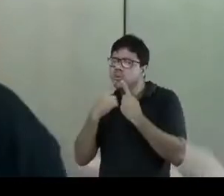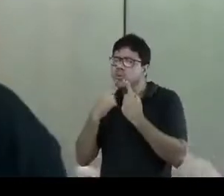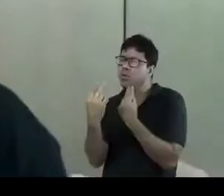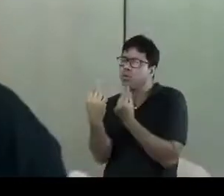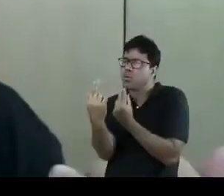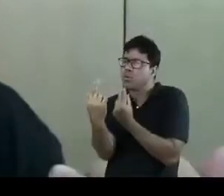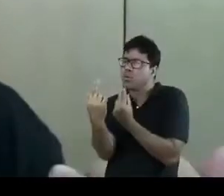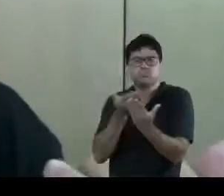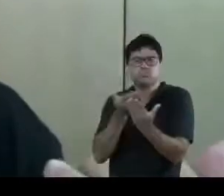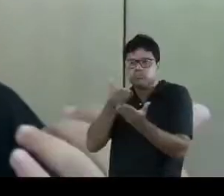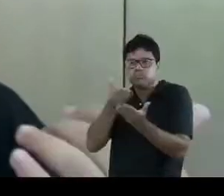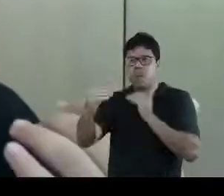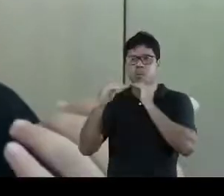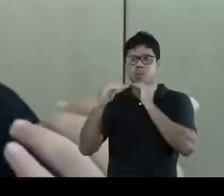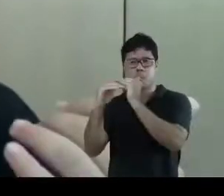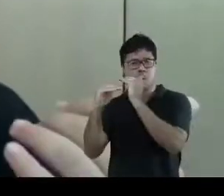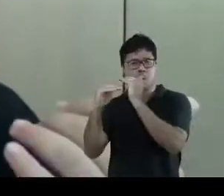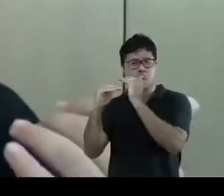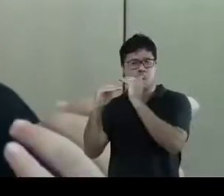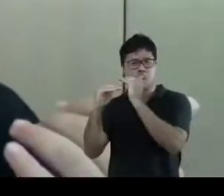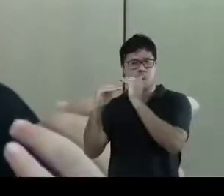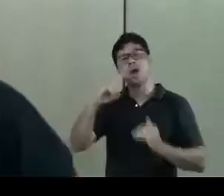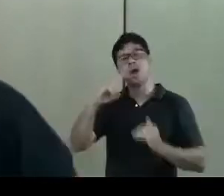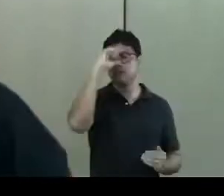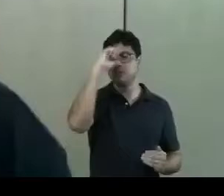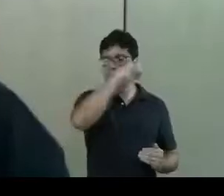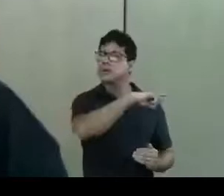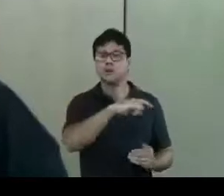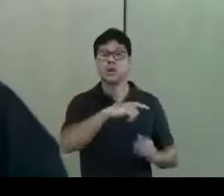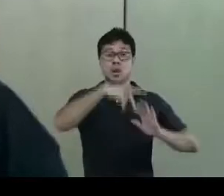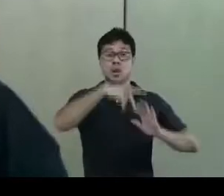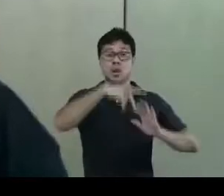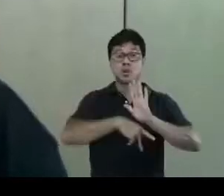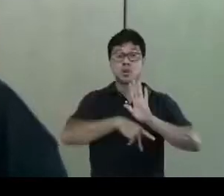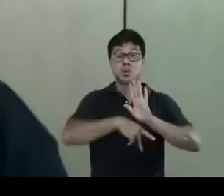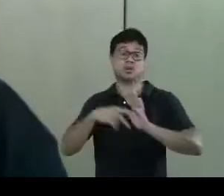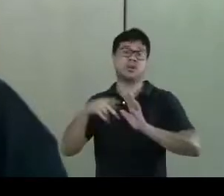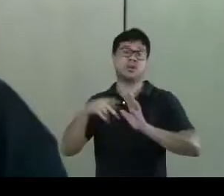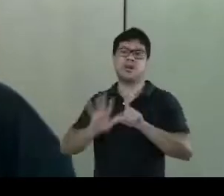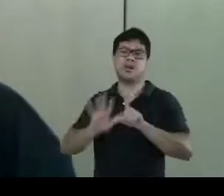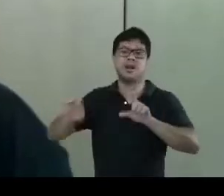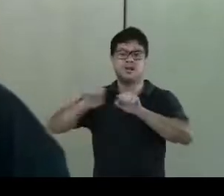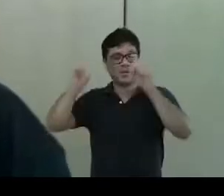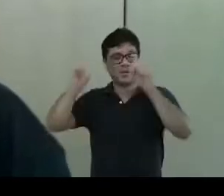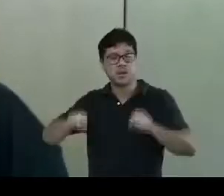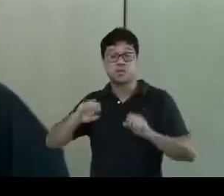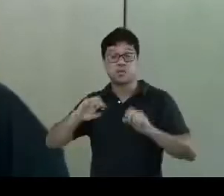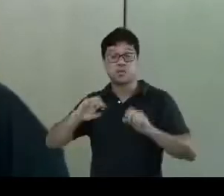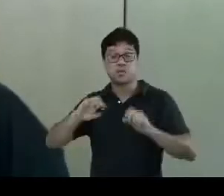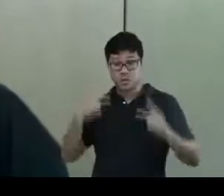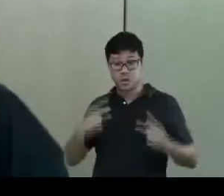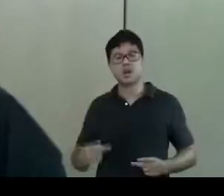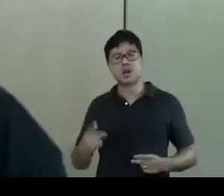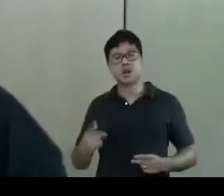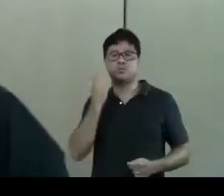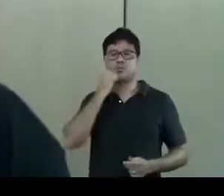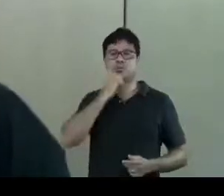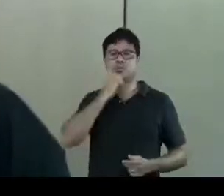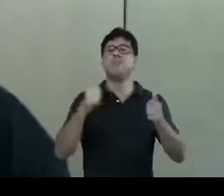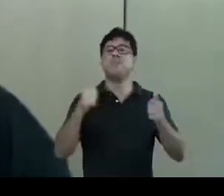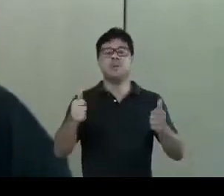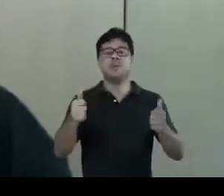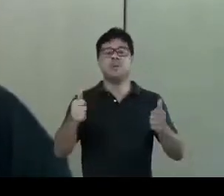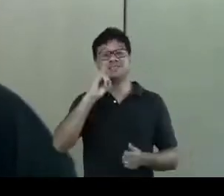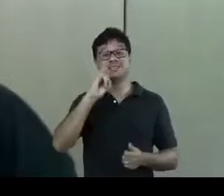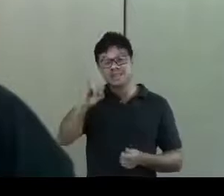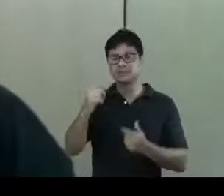igual para igual, né, é muito difícil que grandes projetos de humanidades digitais possam ser viáveis, se